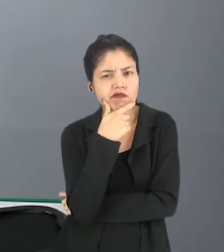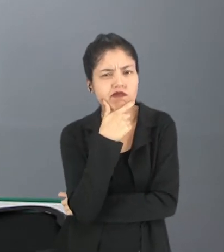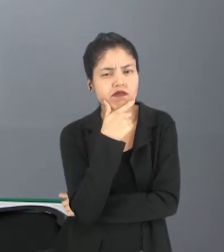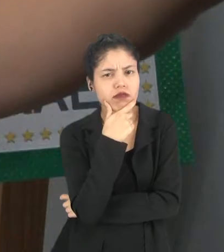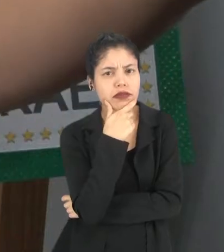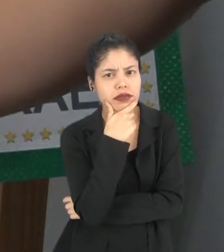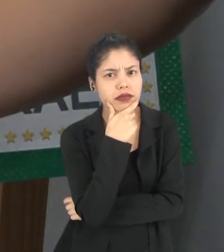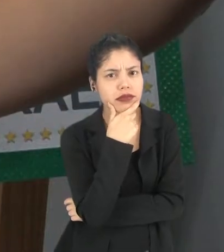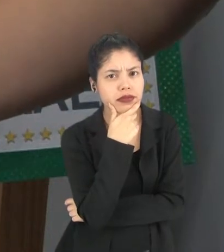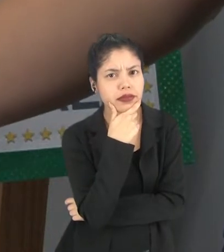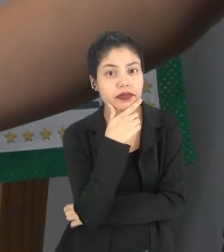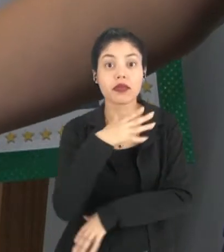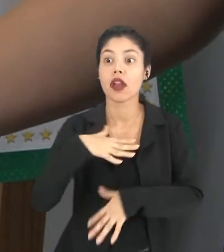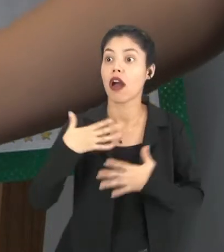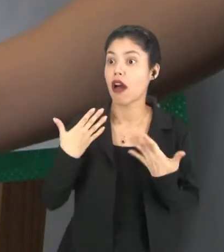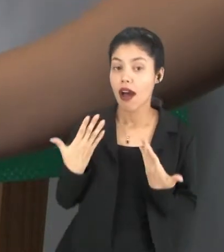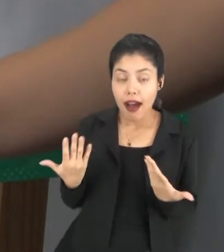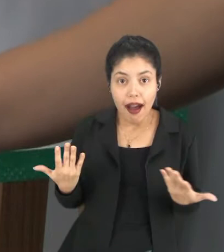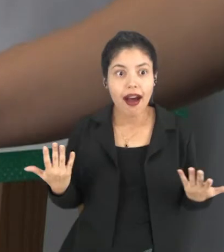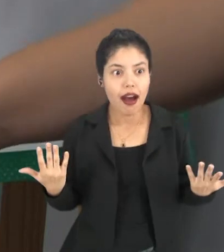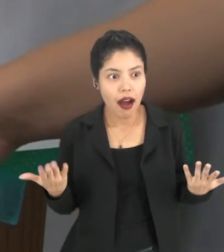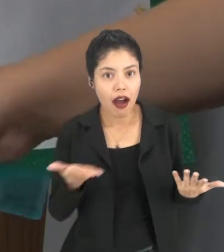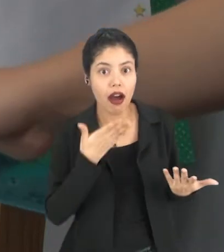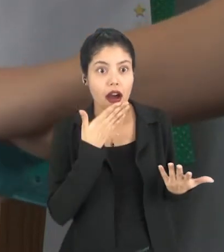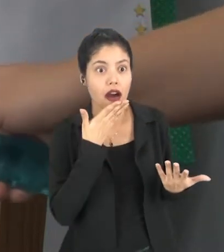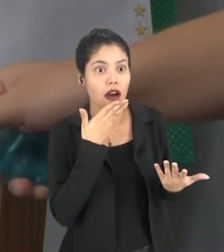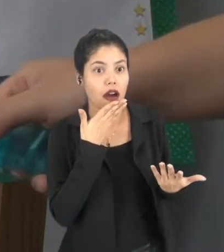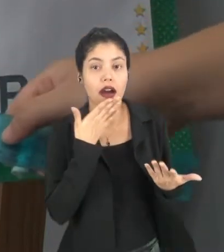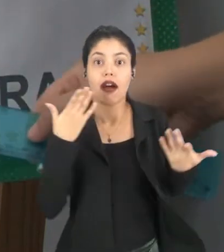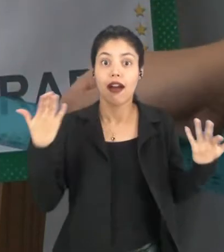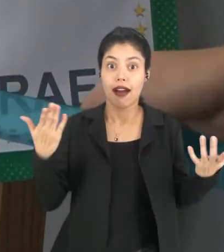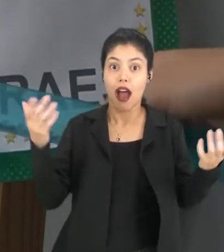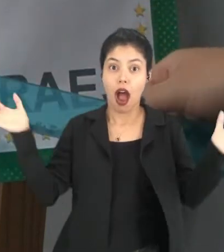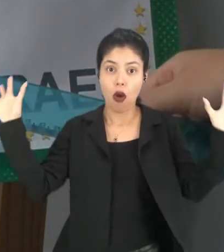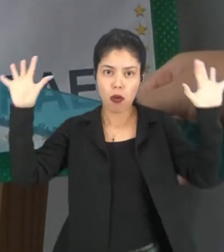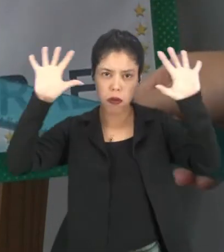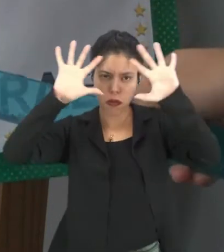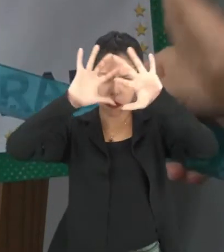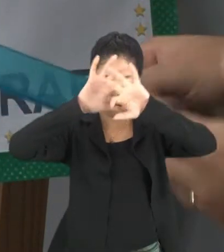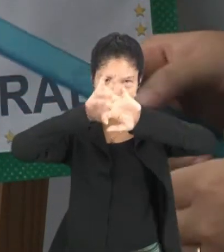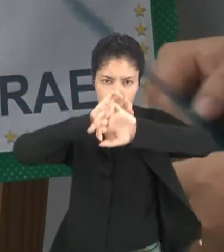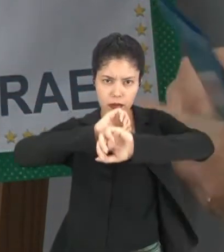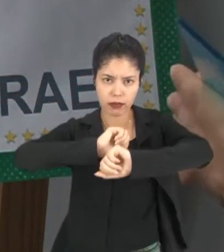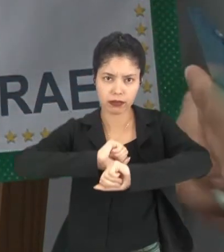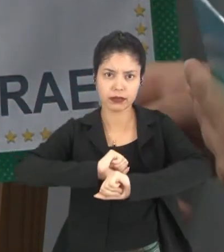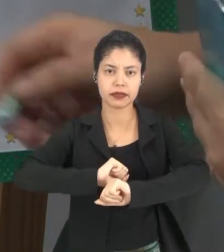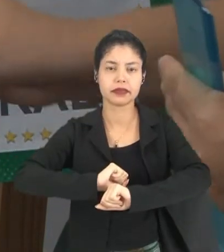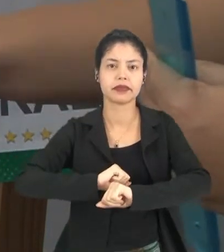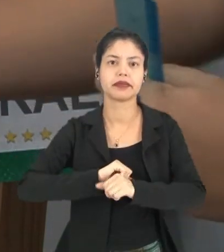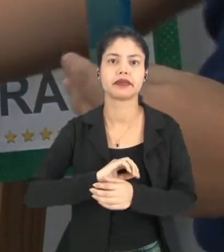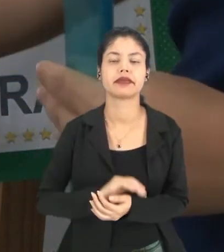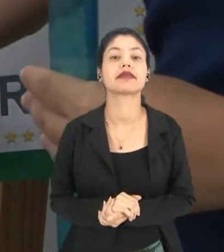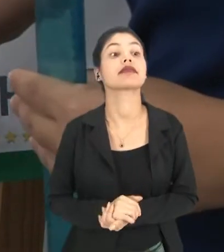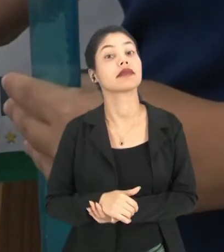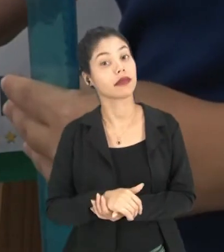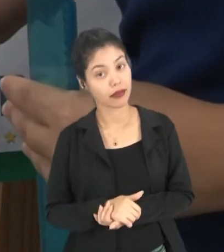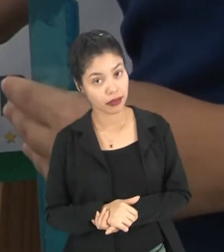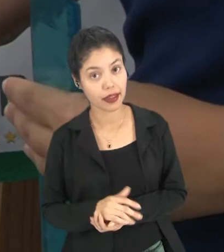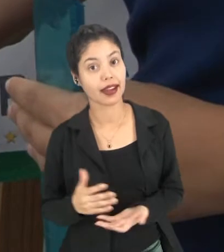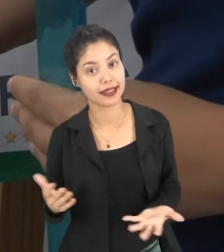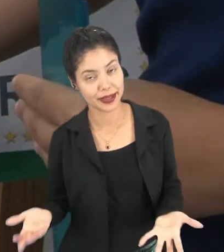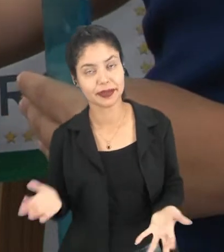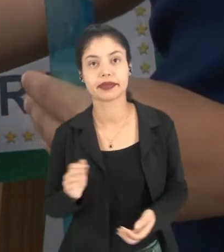suspense. Ó, que escuridão! Ah, agora nós